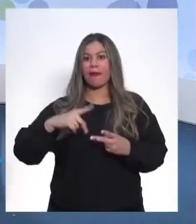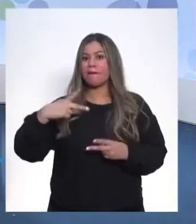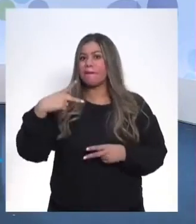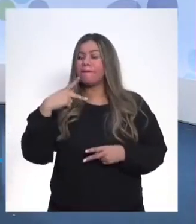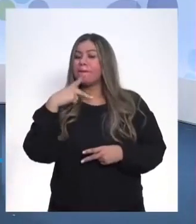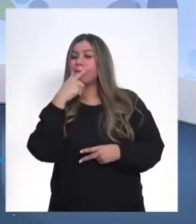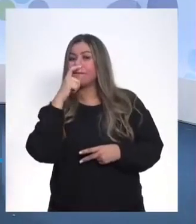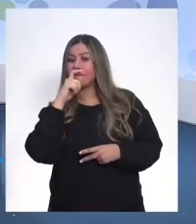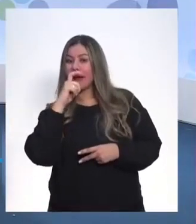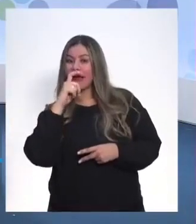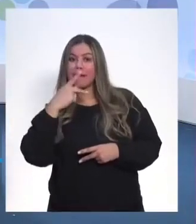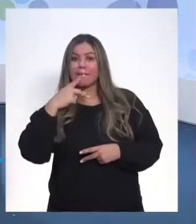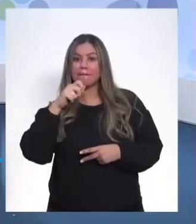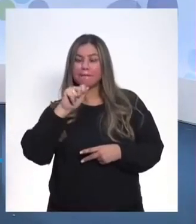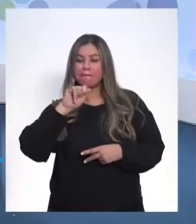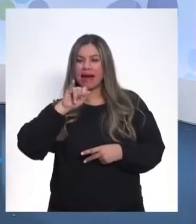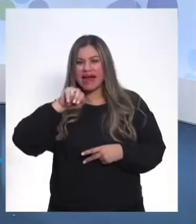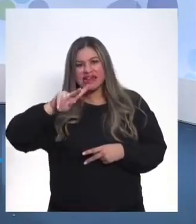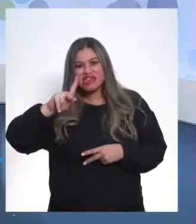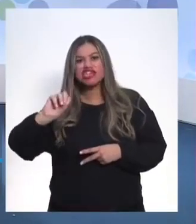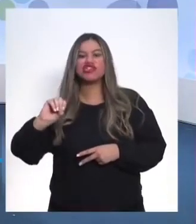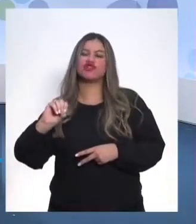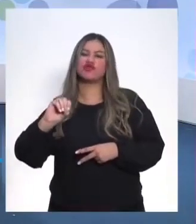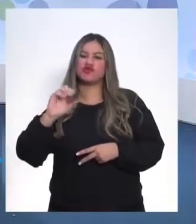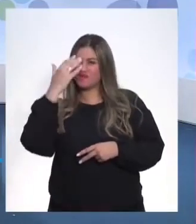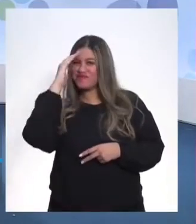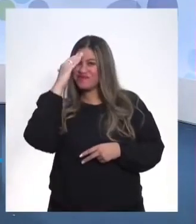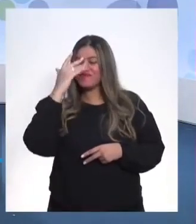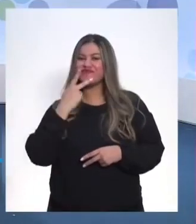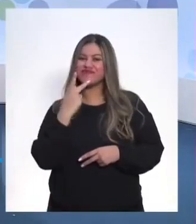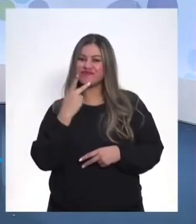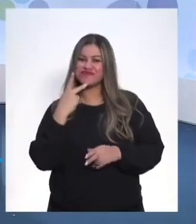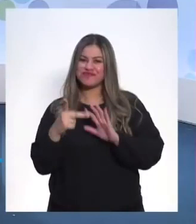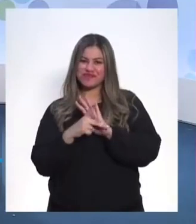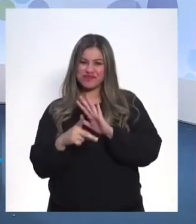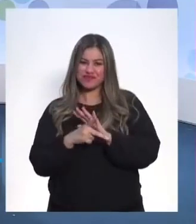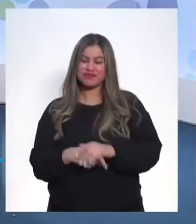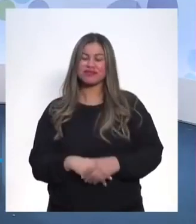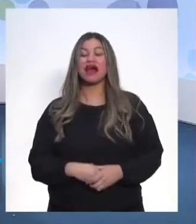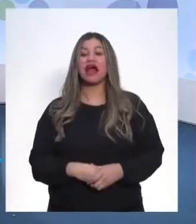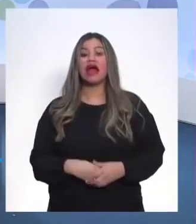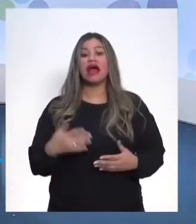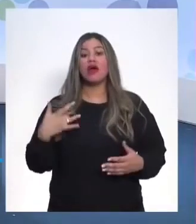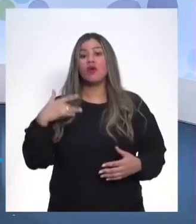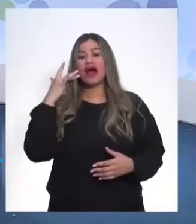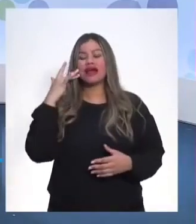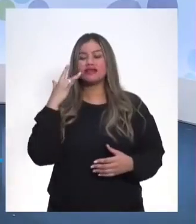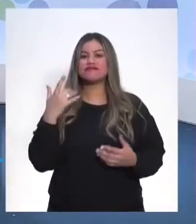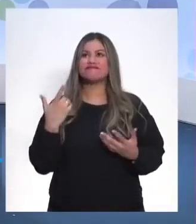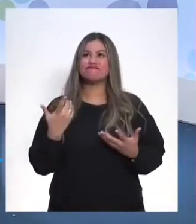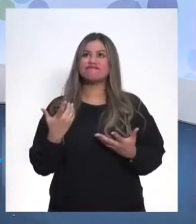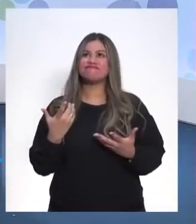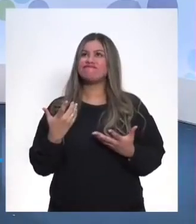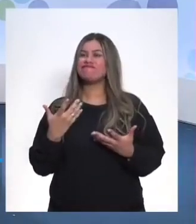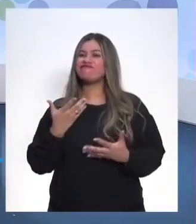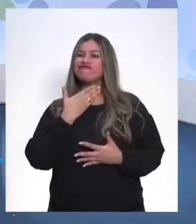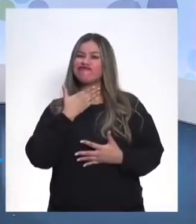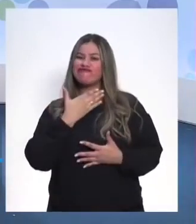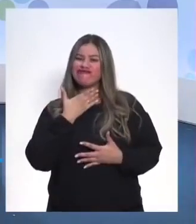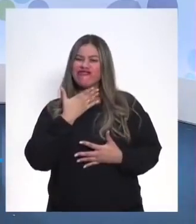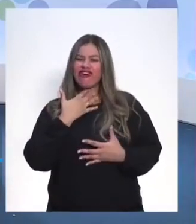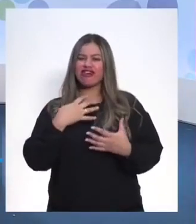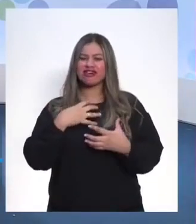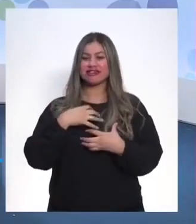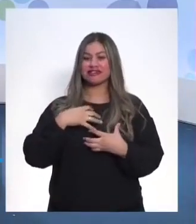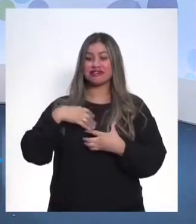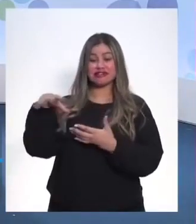verdade, essa coisa de perder o sotaque é um pouco. Acho que. Na verdade, eu forço. Porque quando eu estou com os meus pais, eu estou lá na casa dos